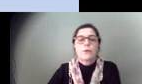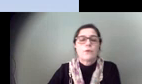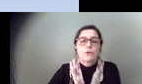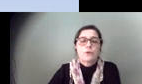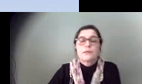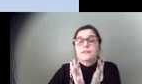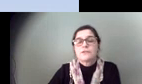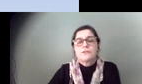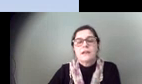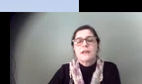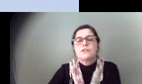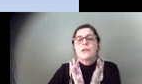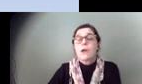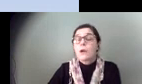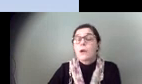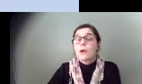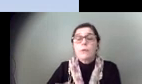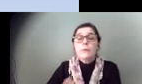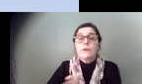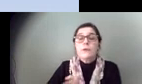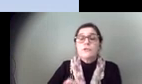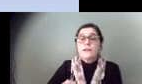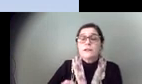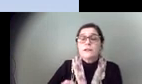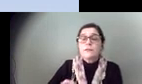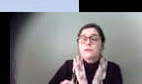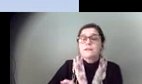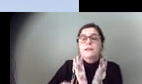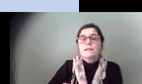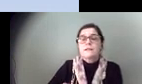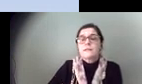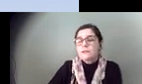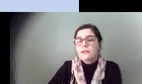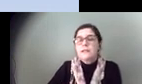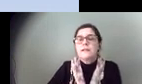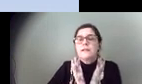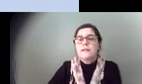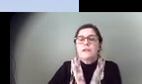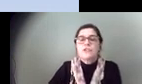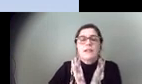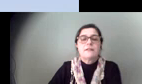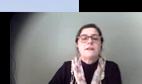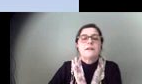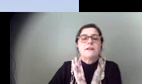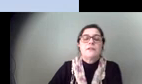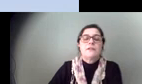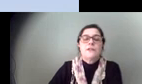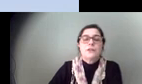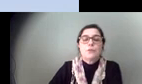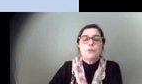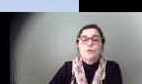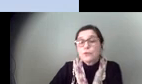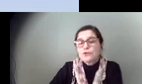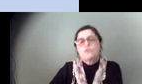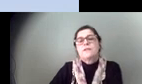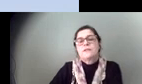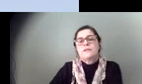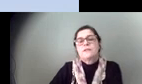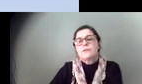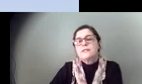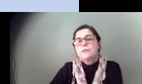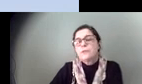claro qual é o foco dessa atividade, qual é o papel de cada um que está estabelecido ali, né, na agenda, definindo os pontos